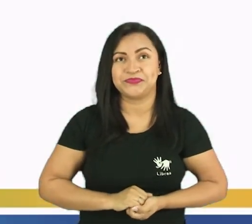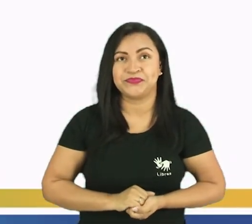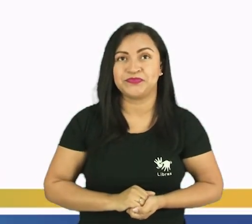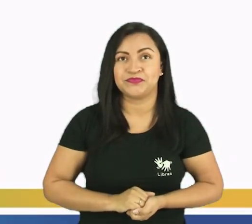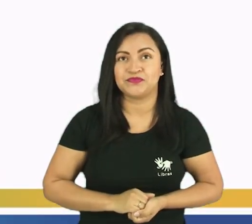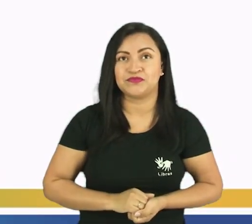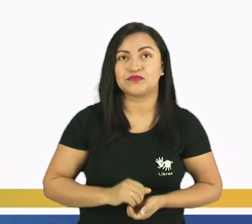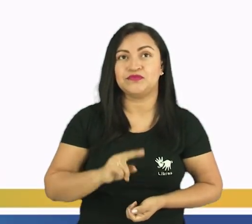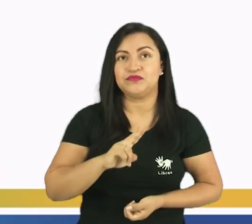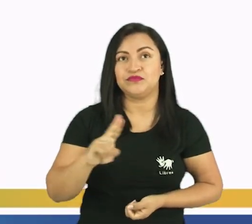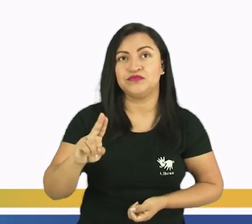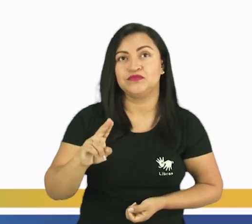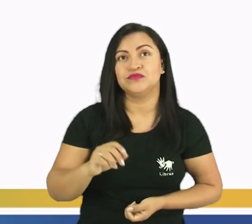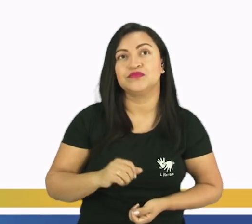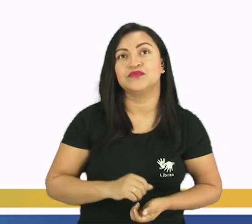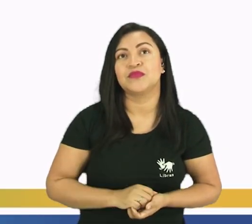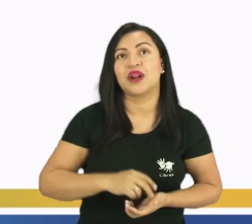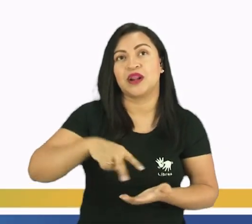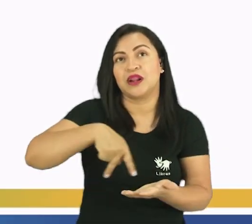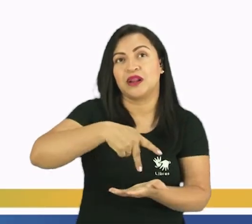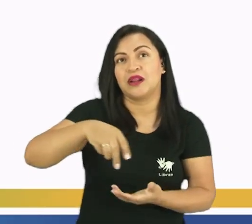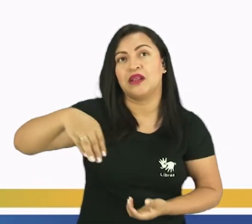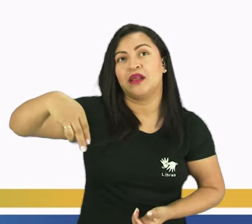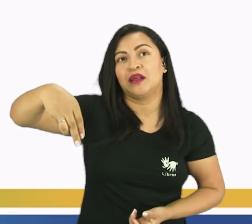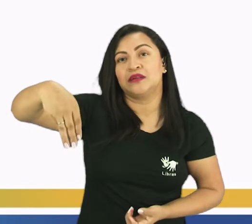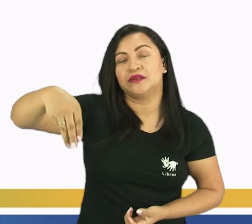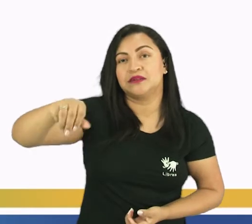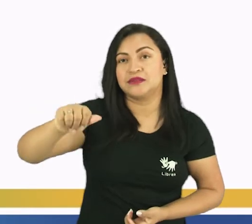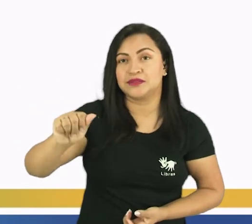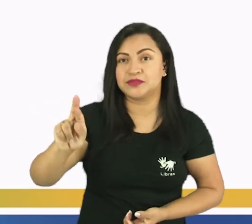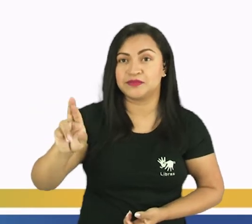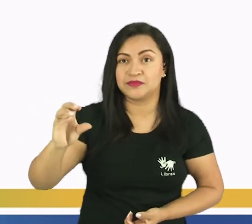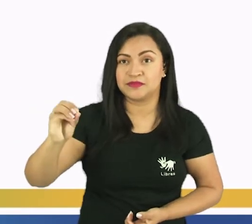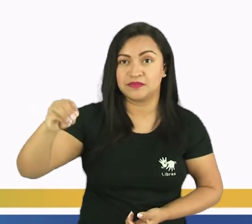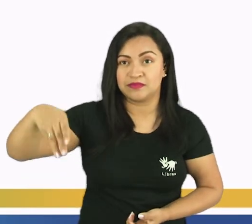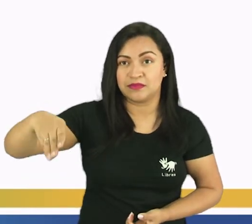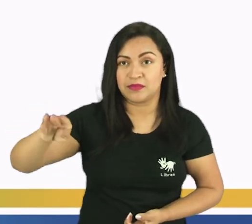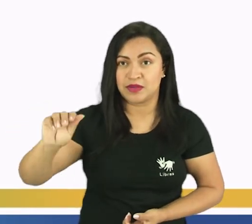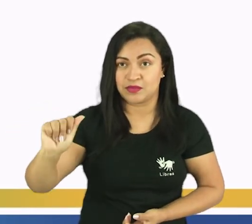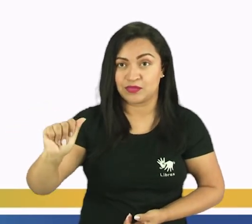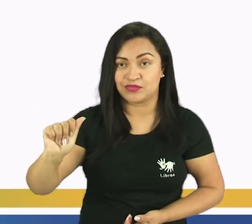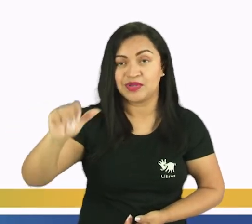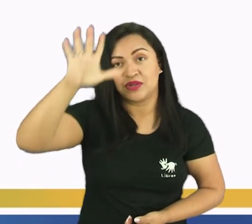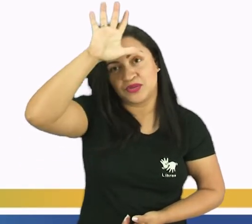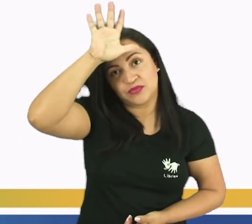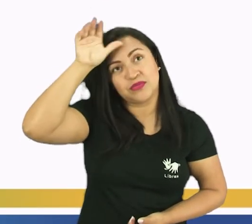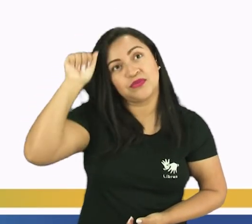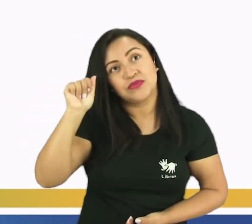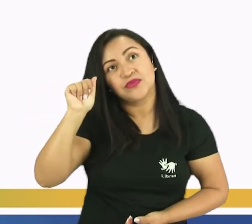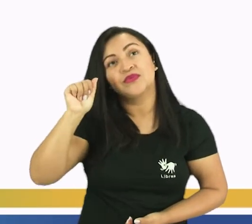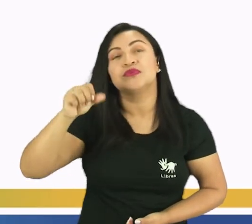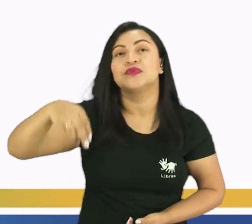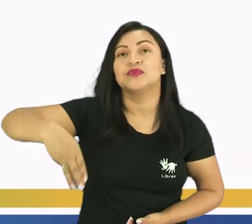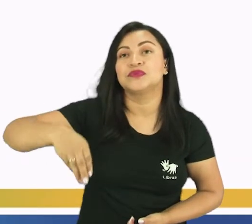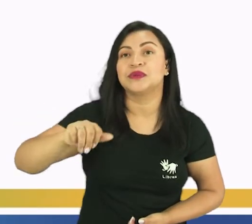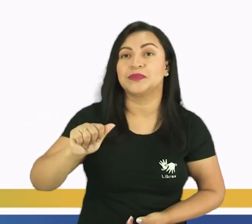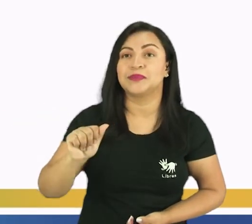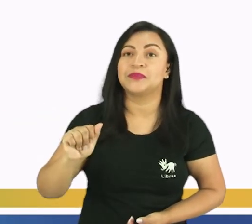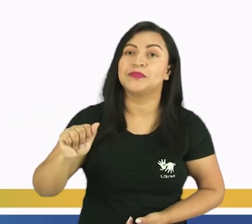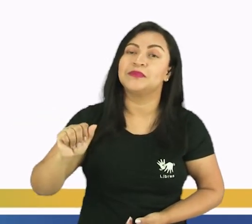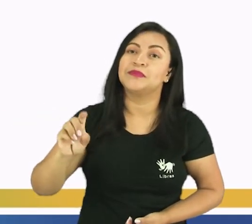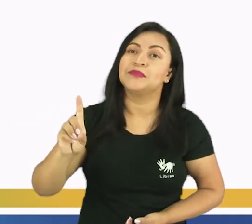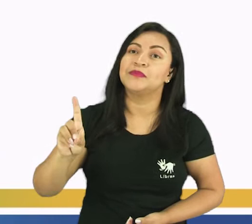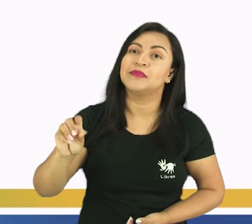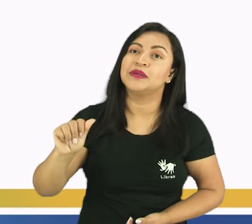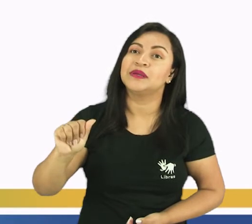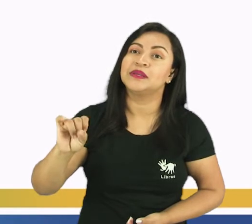engenho da maromba, que é em Mato Grosso. Temos a mandaia, que é em Goiás. E aí temos também